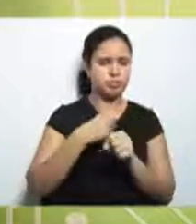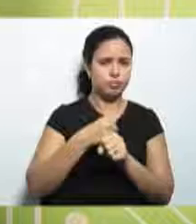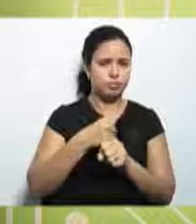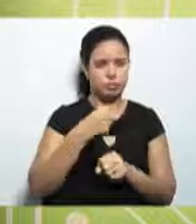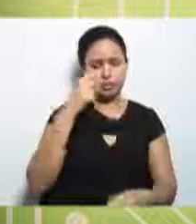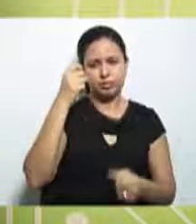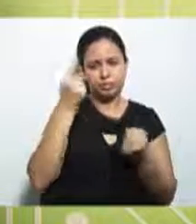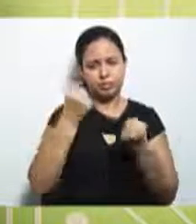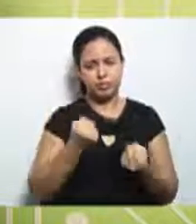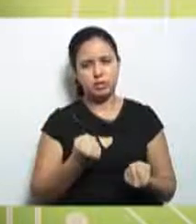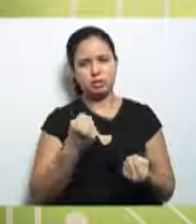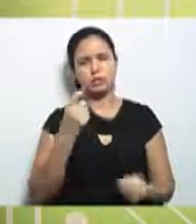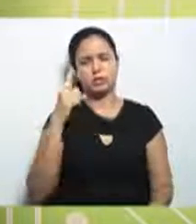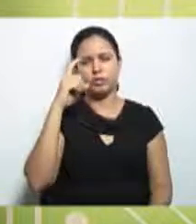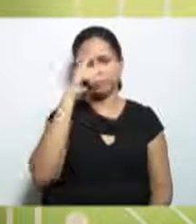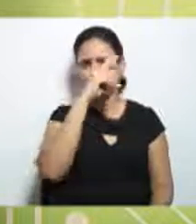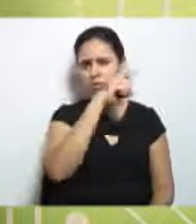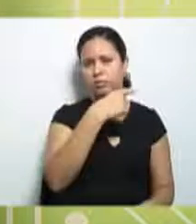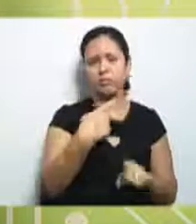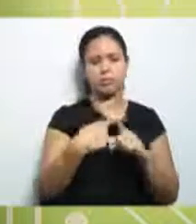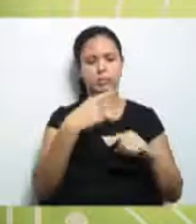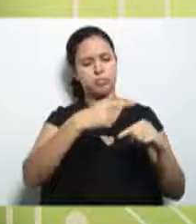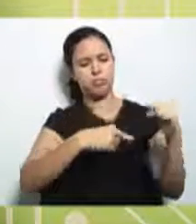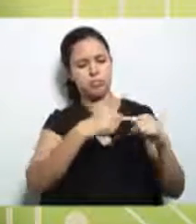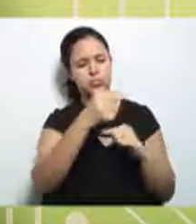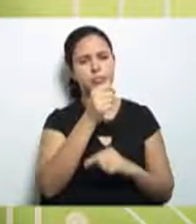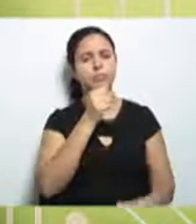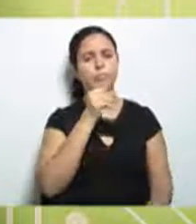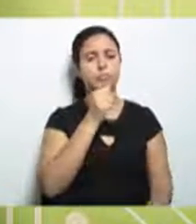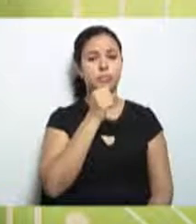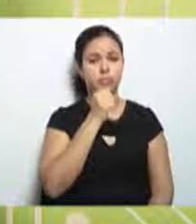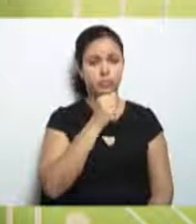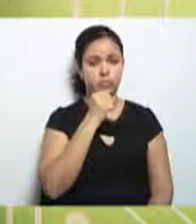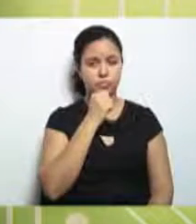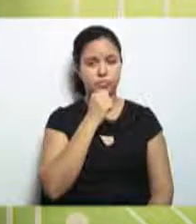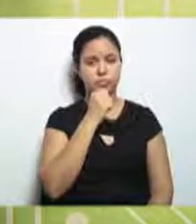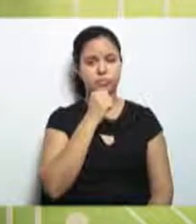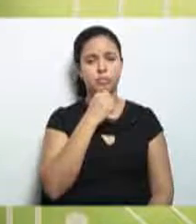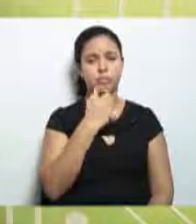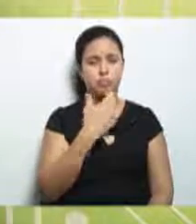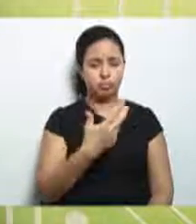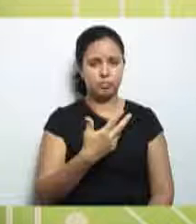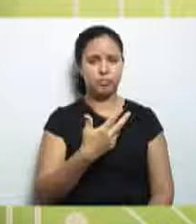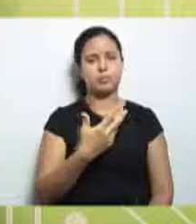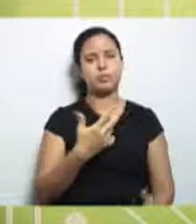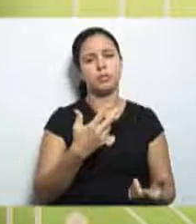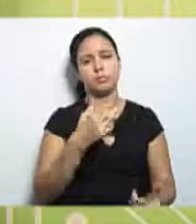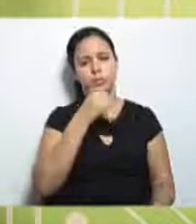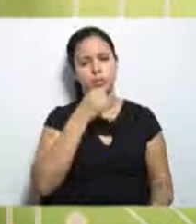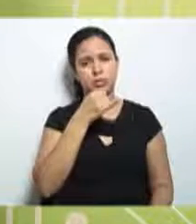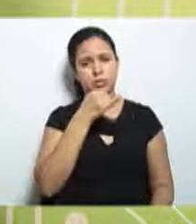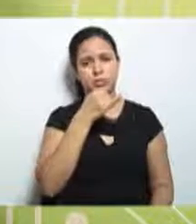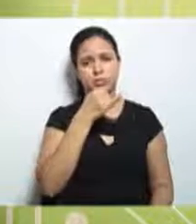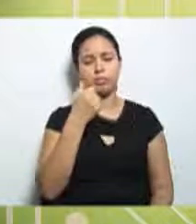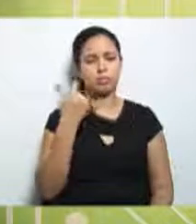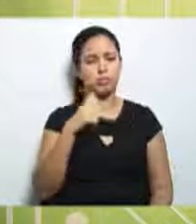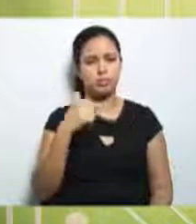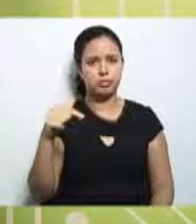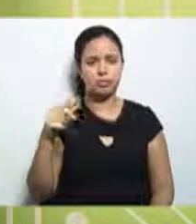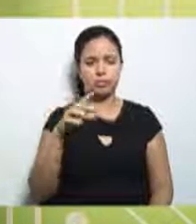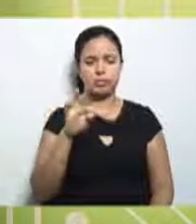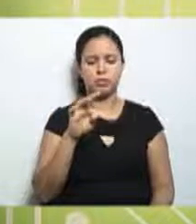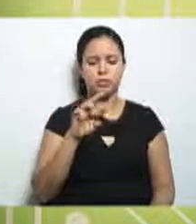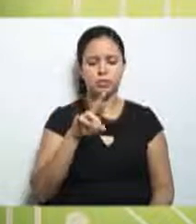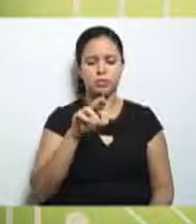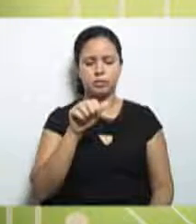da época, né? Não tinha tanto ferramenta, não tinha, por exemplo, um trator, né? Você fazia plantação, tinha que usar